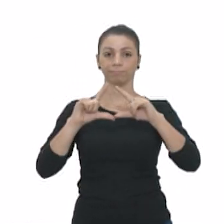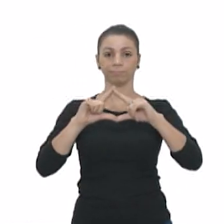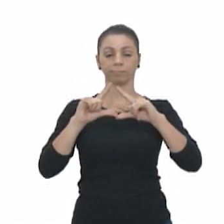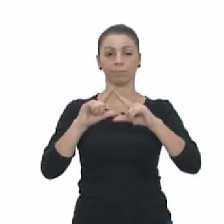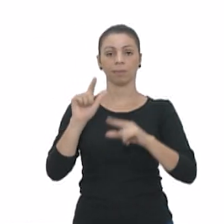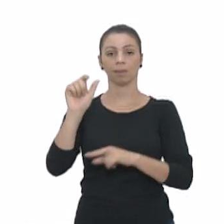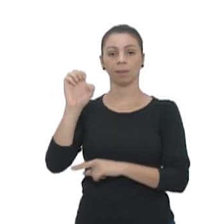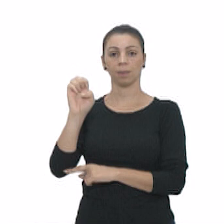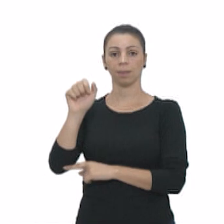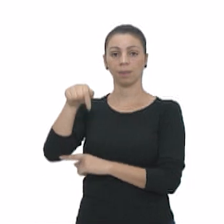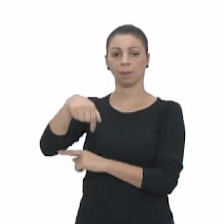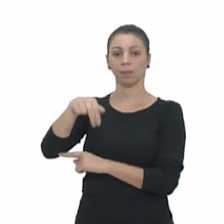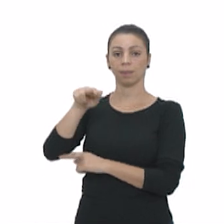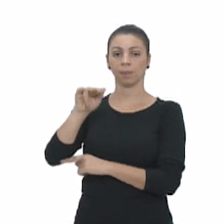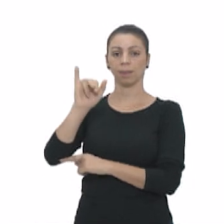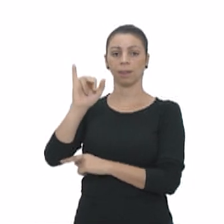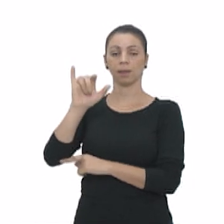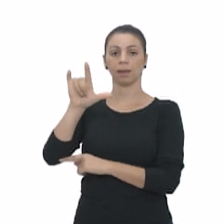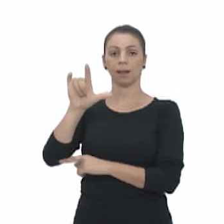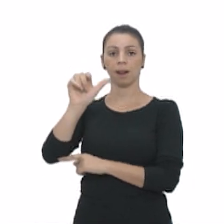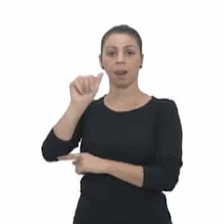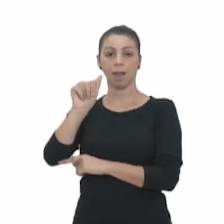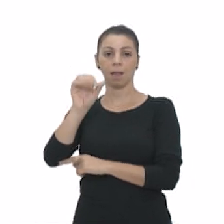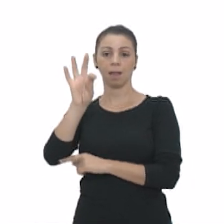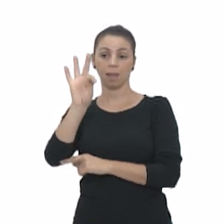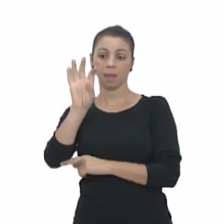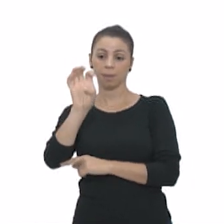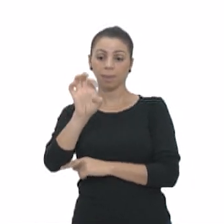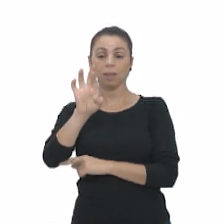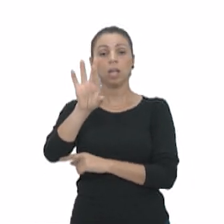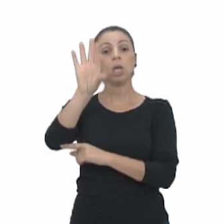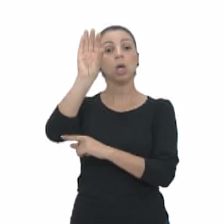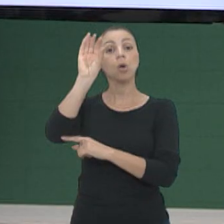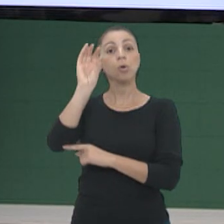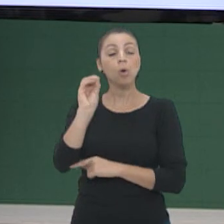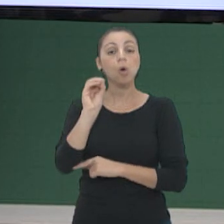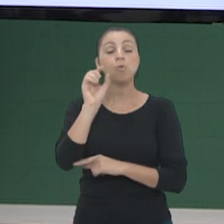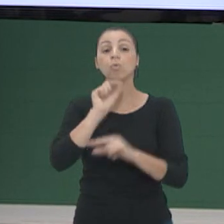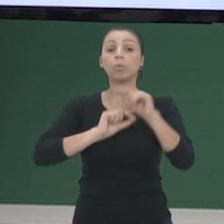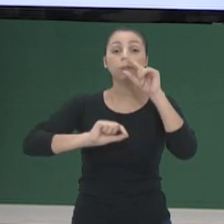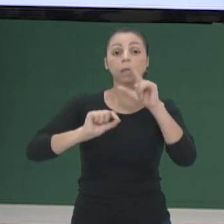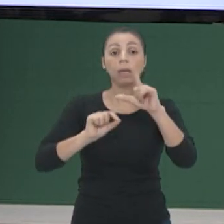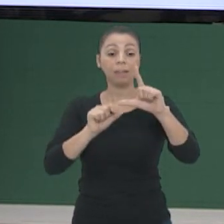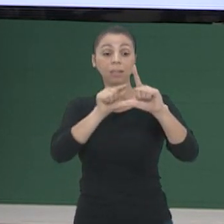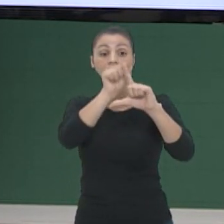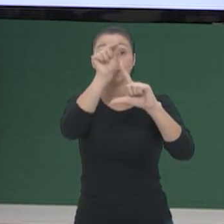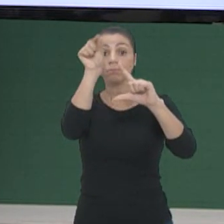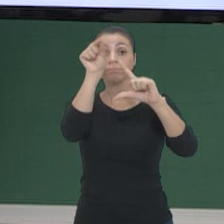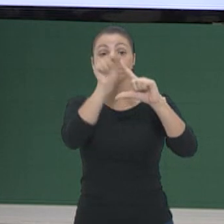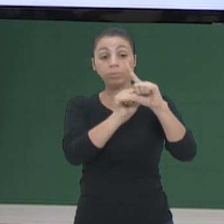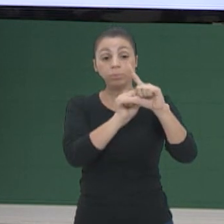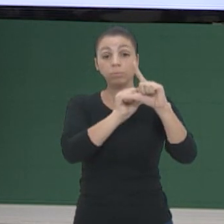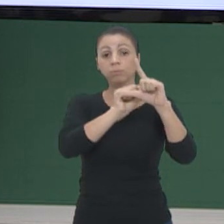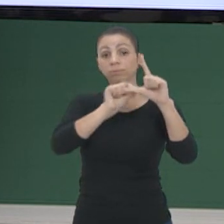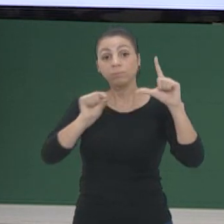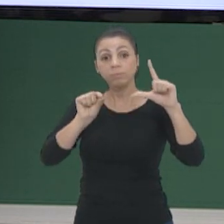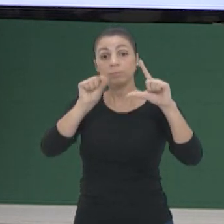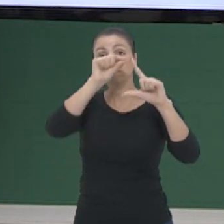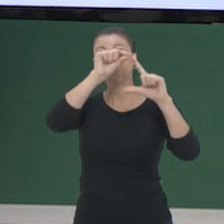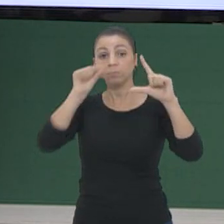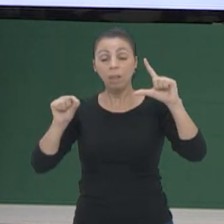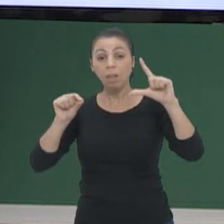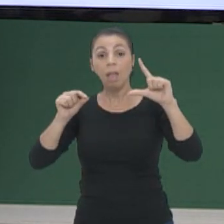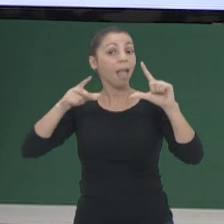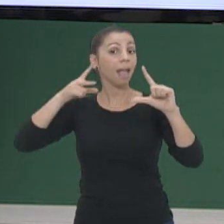seus três lados têm a mesma medida. Então, qual o valor de x? Eu ainda falei para vocês que o triângulo equilátero em aulas passadas,